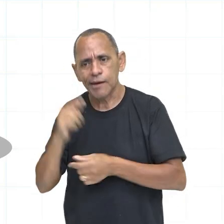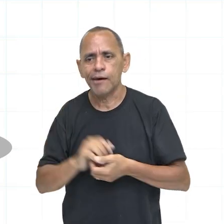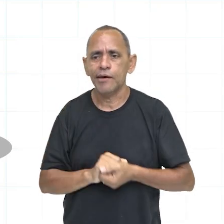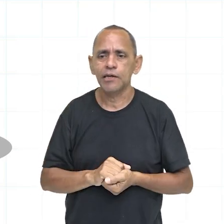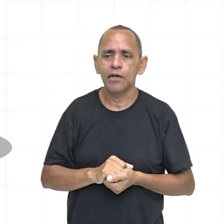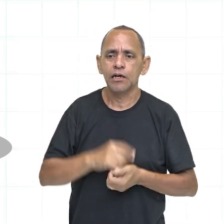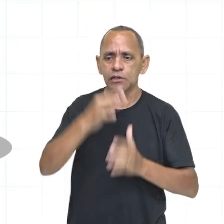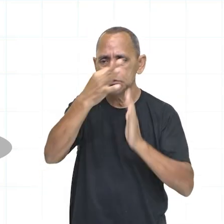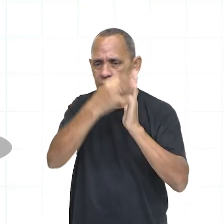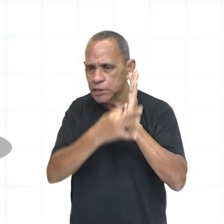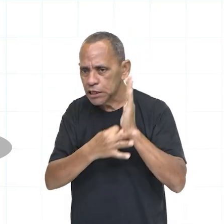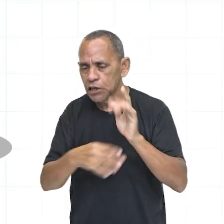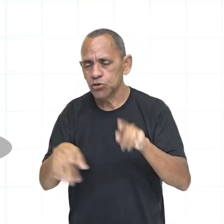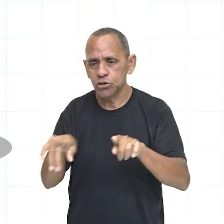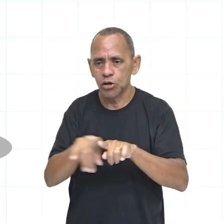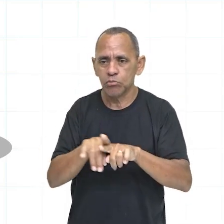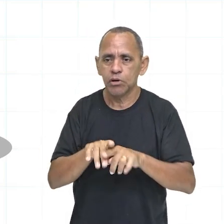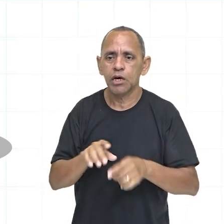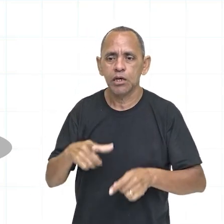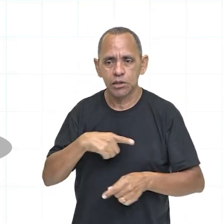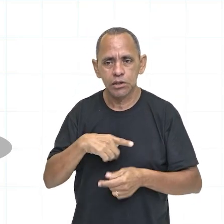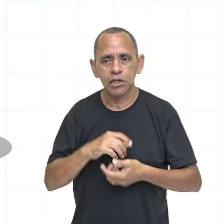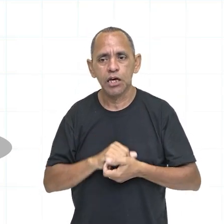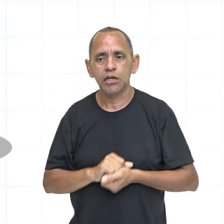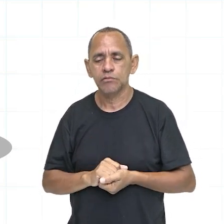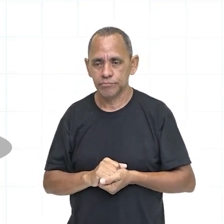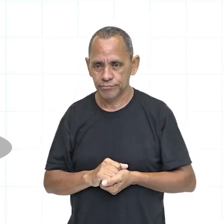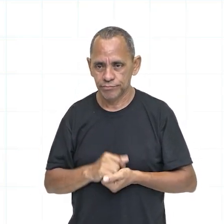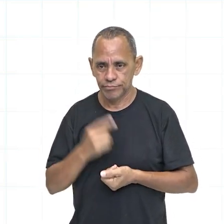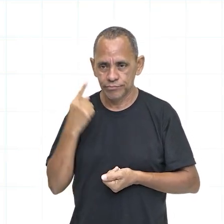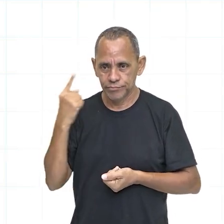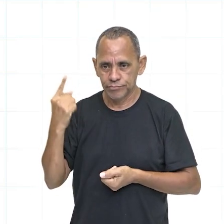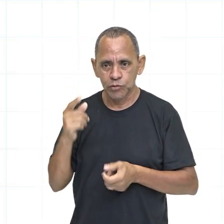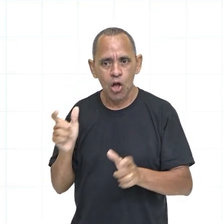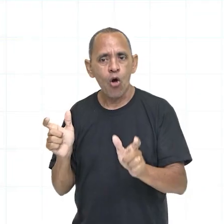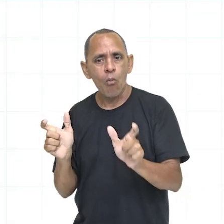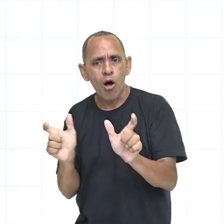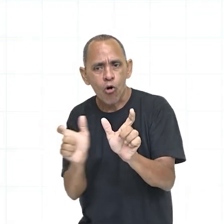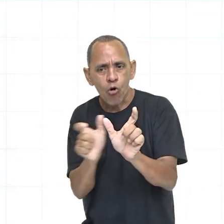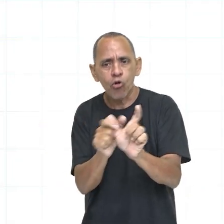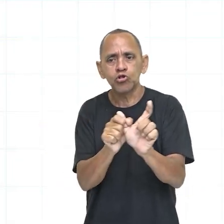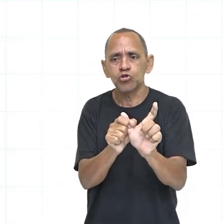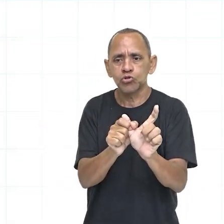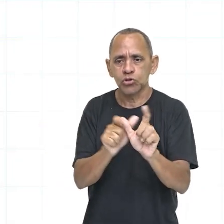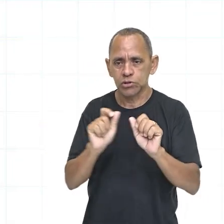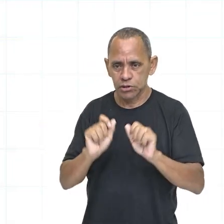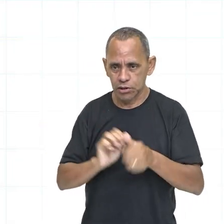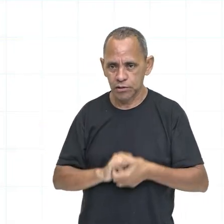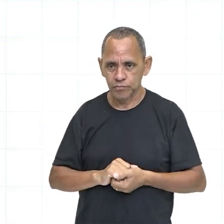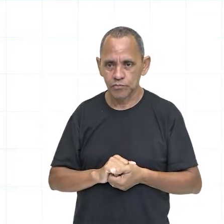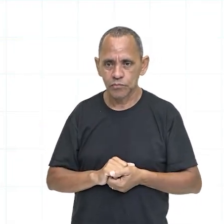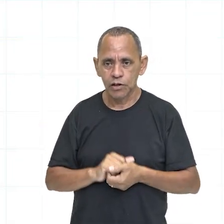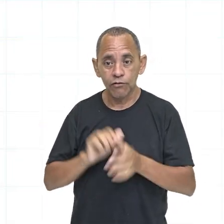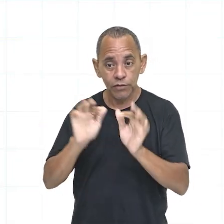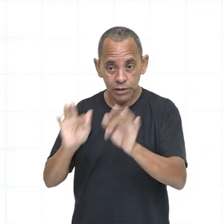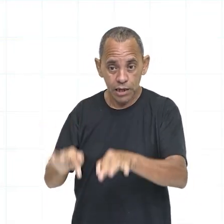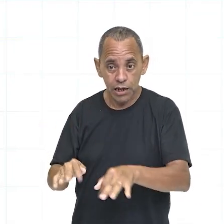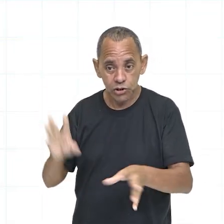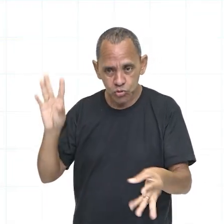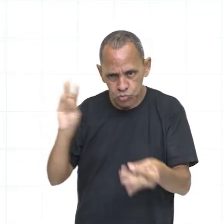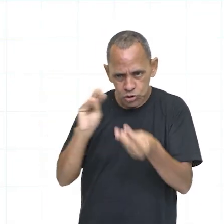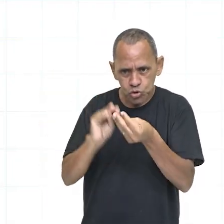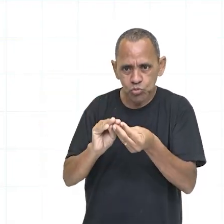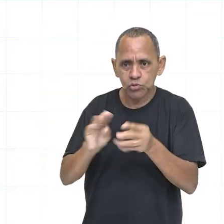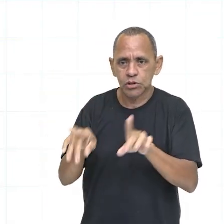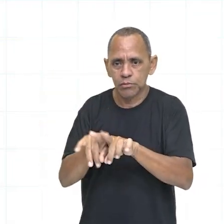ok? Então, vamos ver aí as conjunções conclusivas. Observe. Então, conjunções conclusivas.